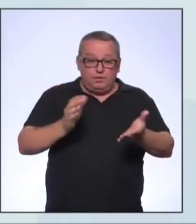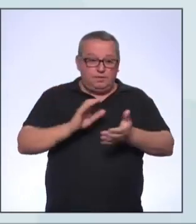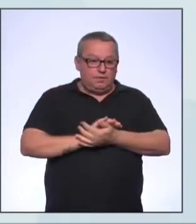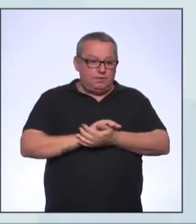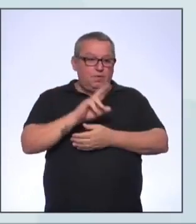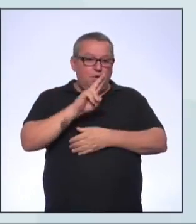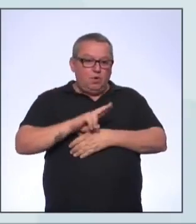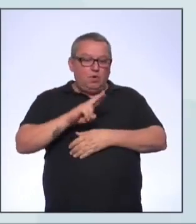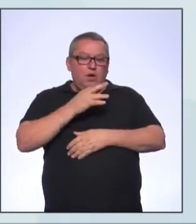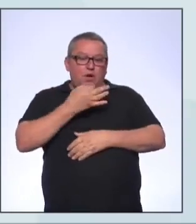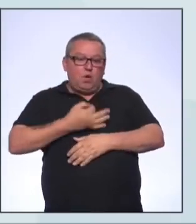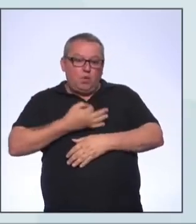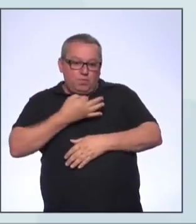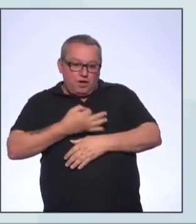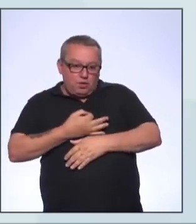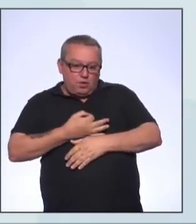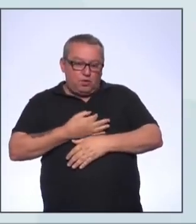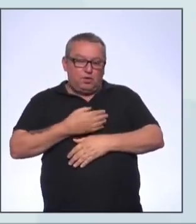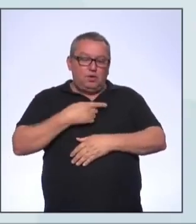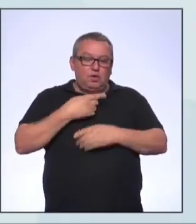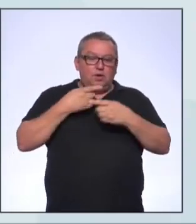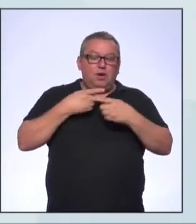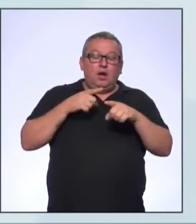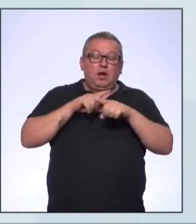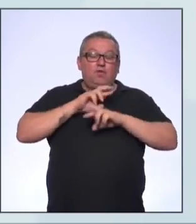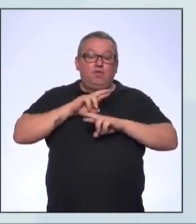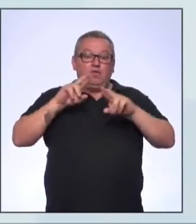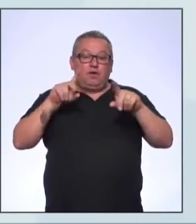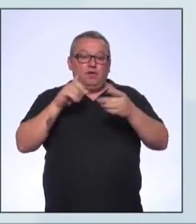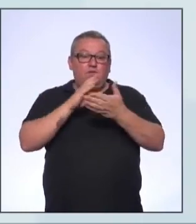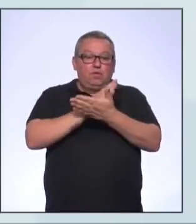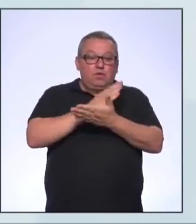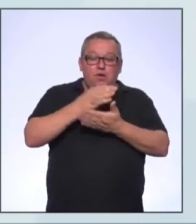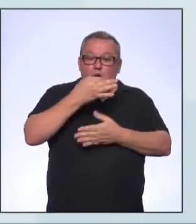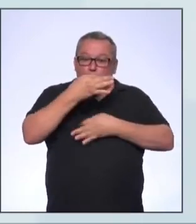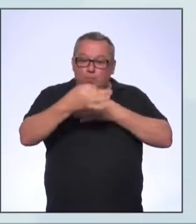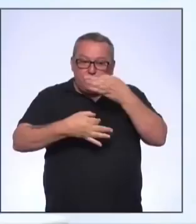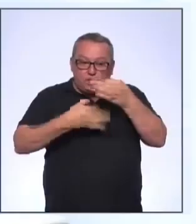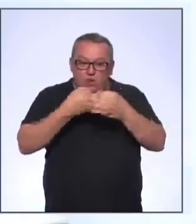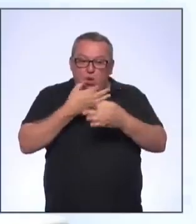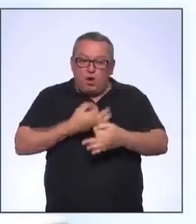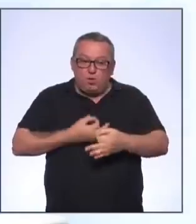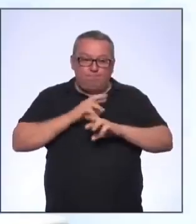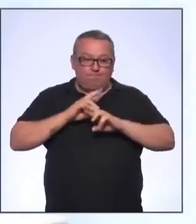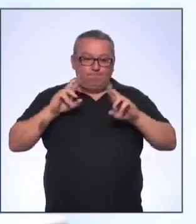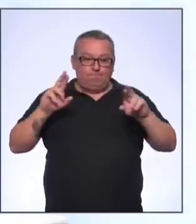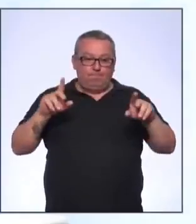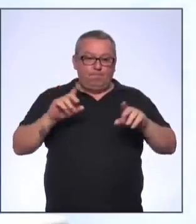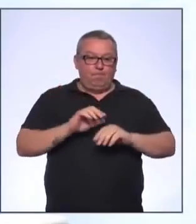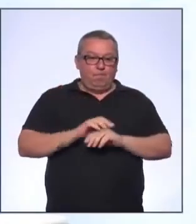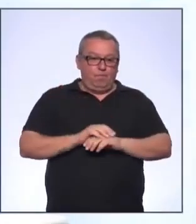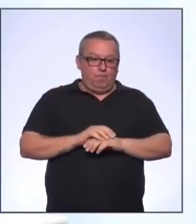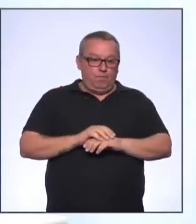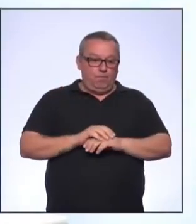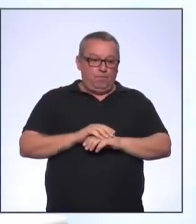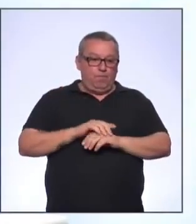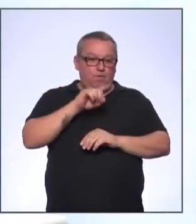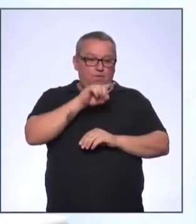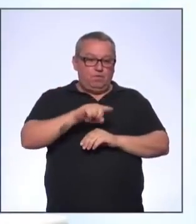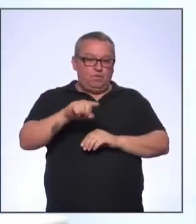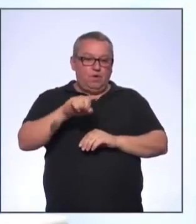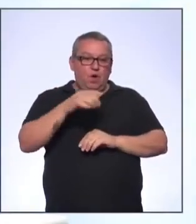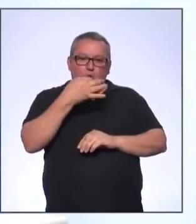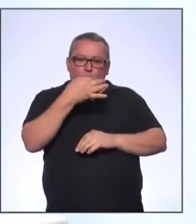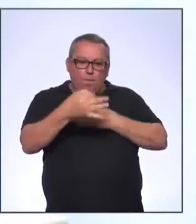um argumento contrário ao argumento inicial. Este é o contra-argumento. Então, é assim. O que é uma